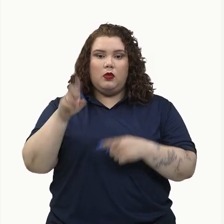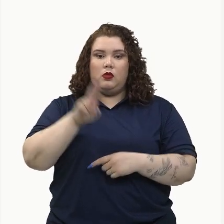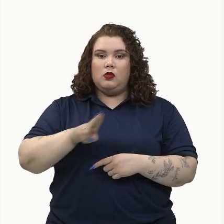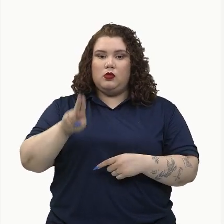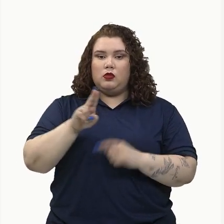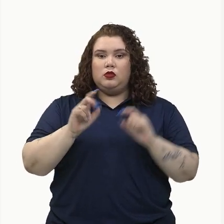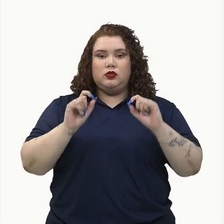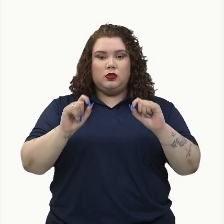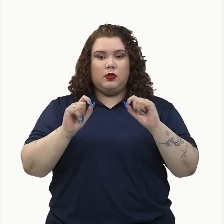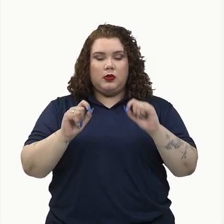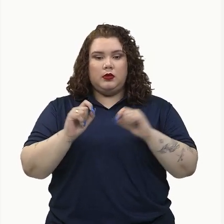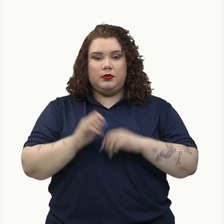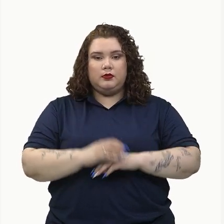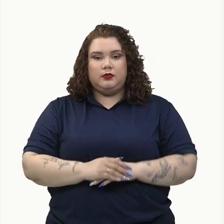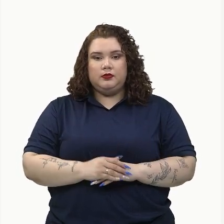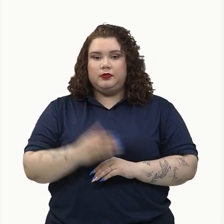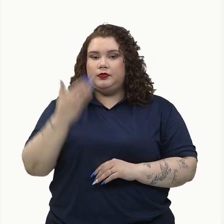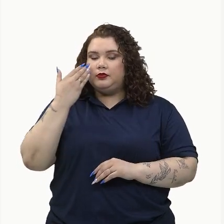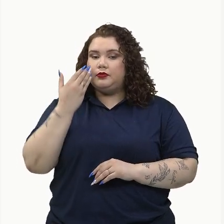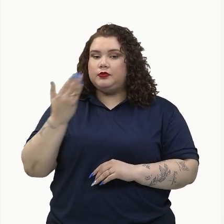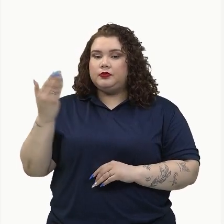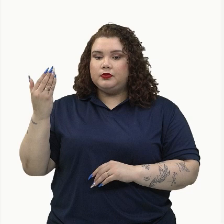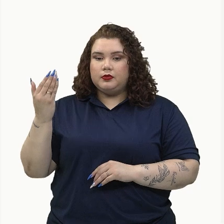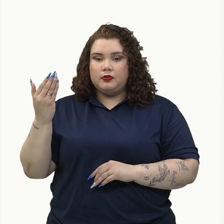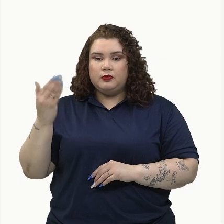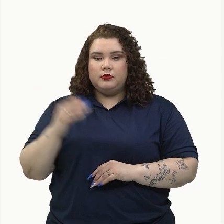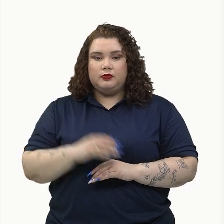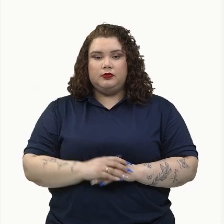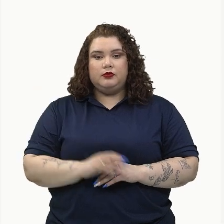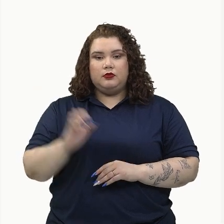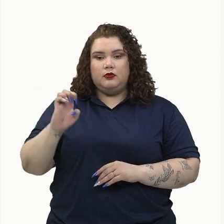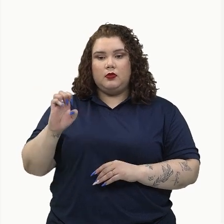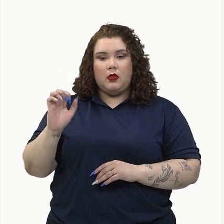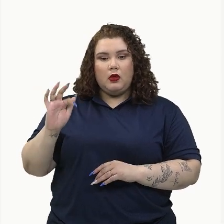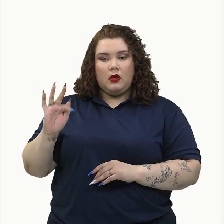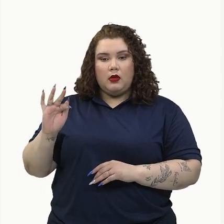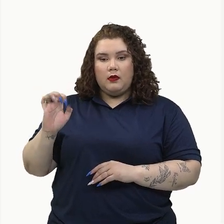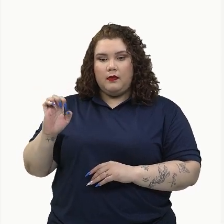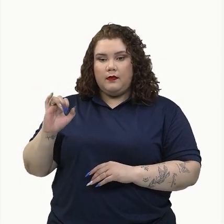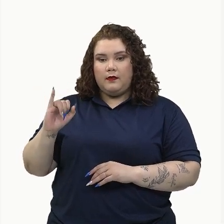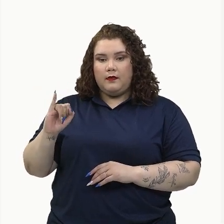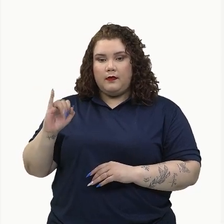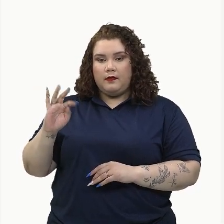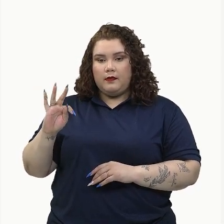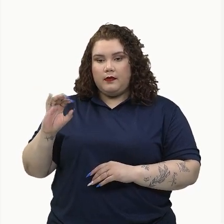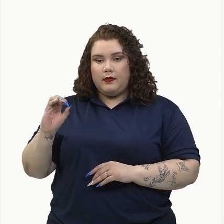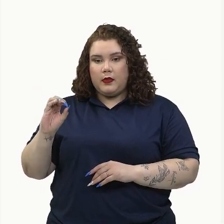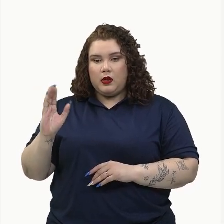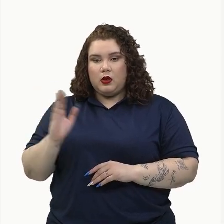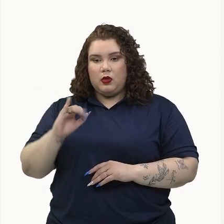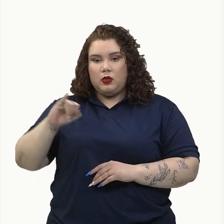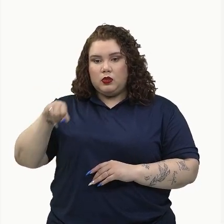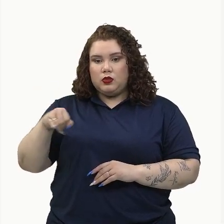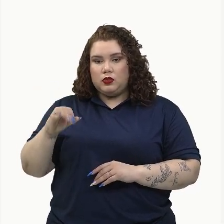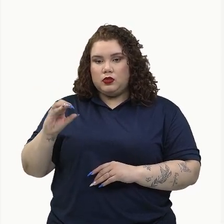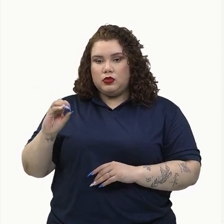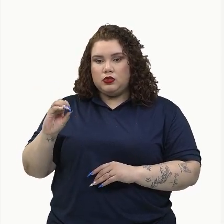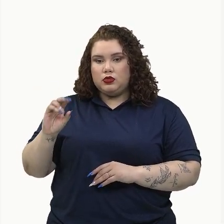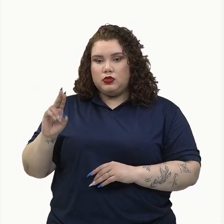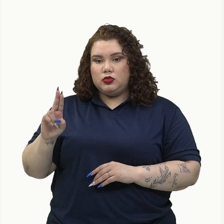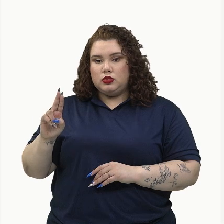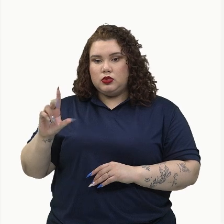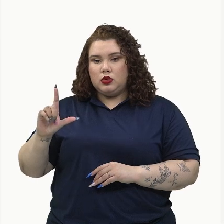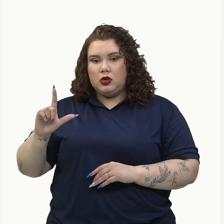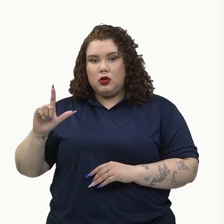efeito. Olha só, apareceu o quê? Ó? Efeito Joule. Aí você pode estar se